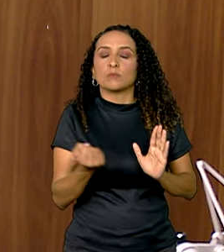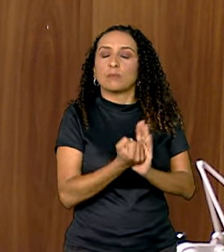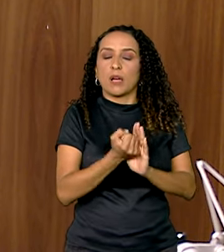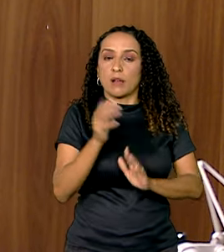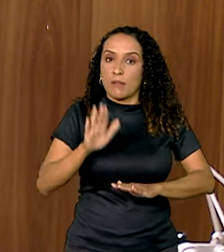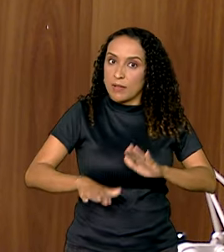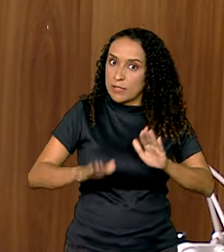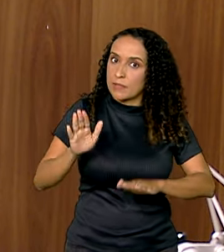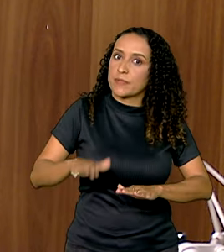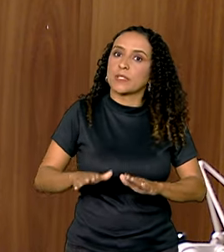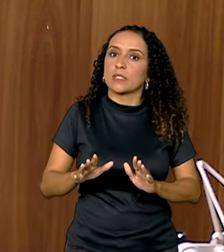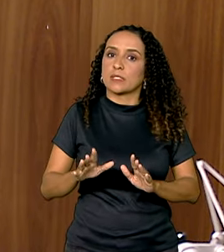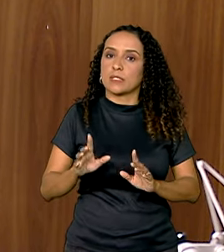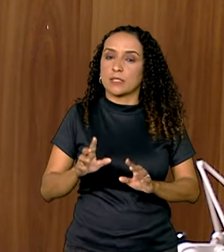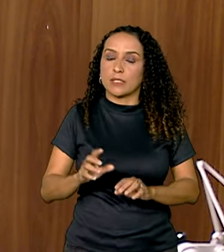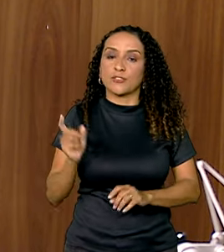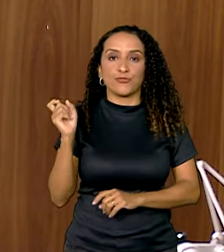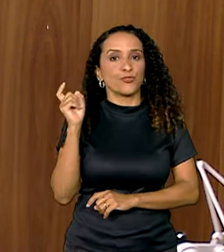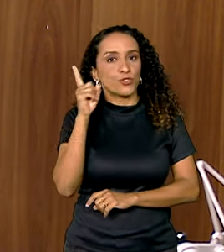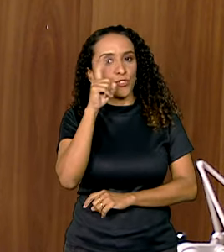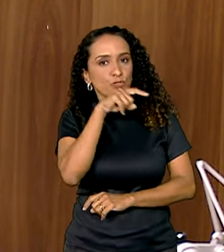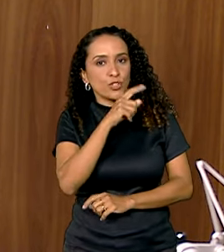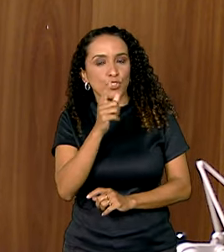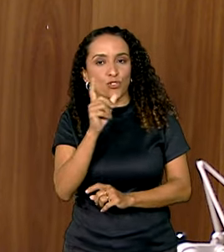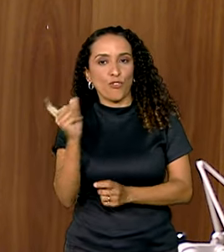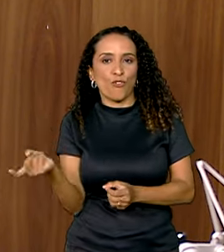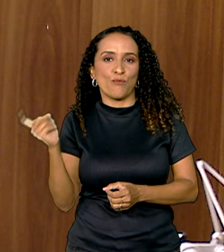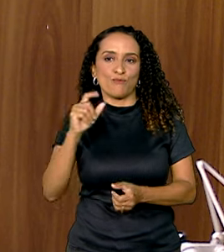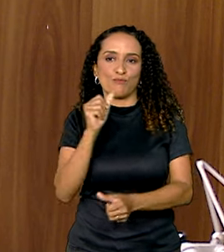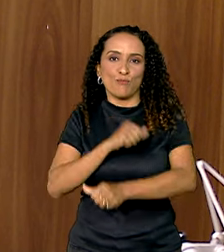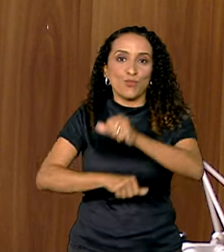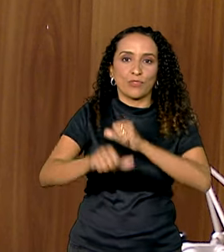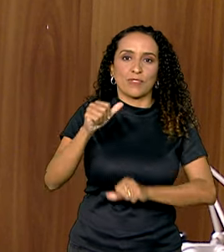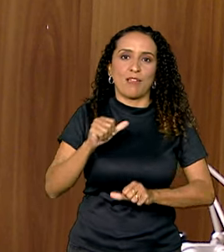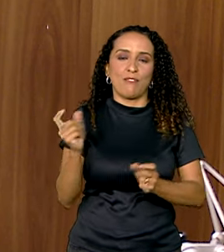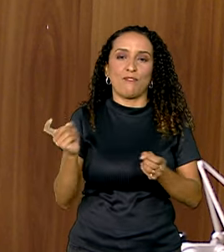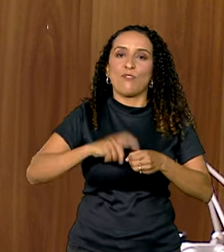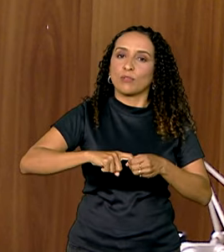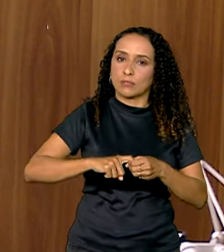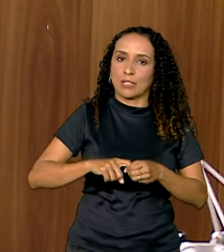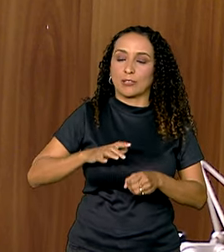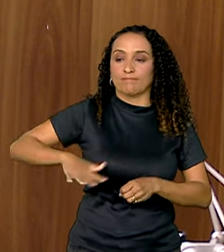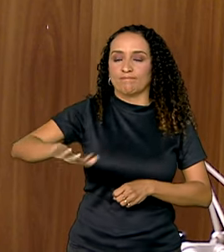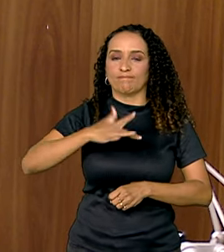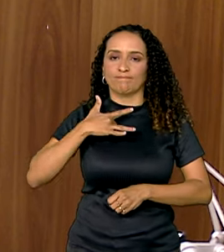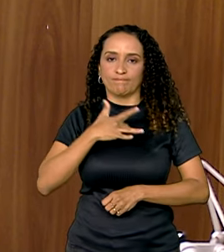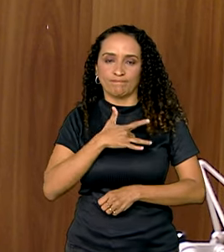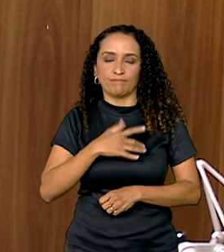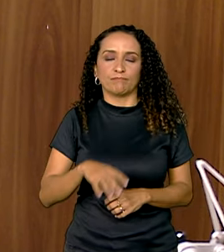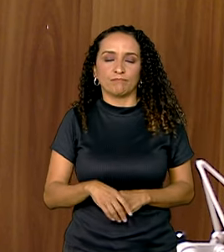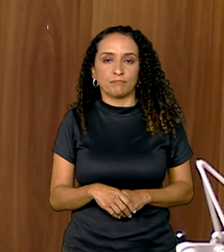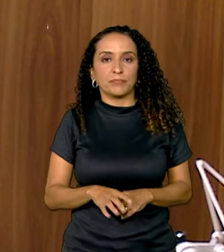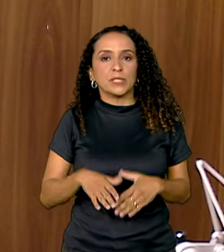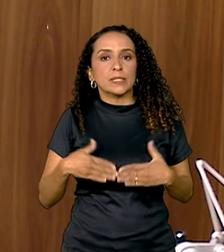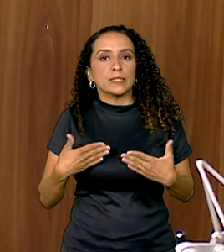muitas vezes de difícil mudança nesse quadro de saúde. Então,